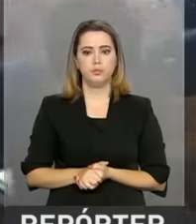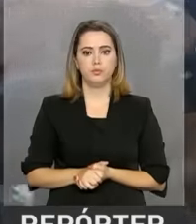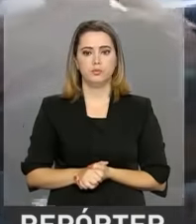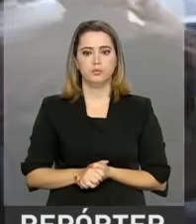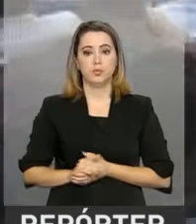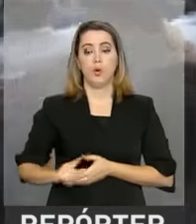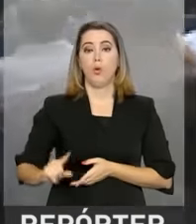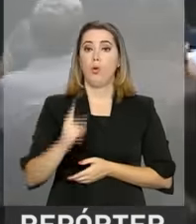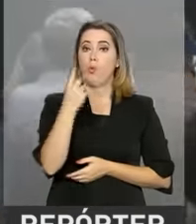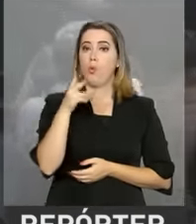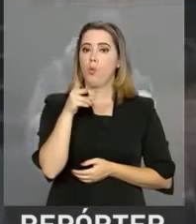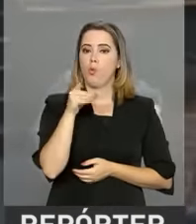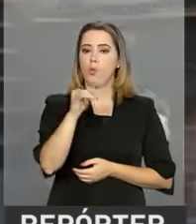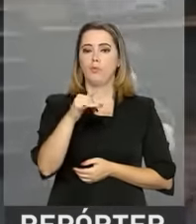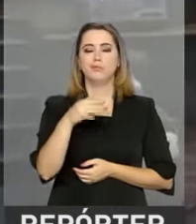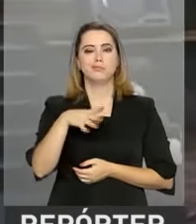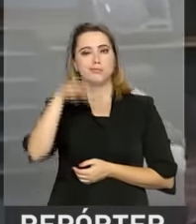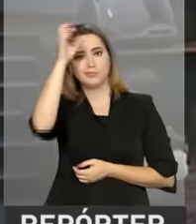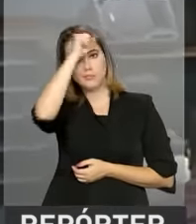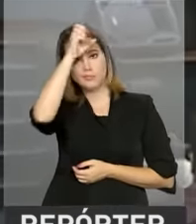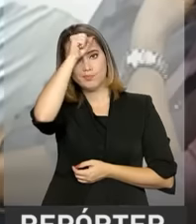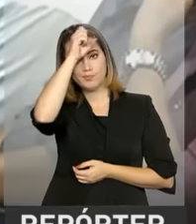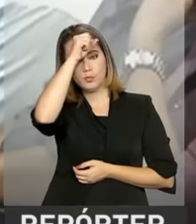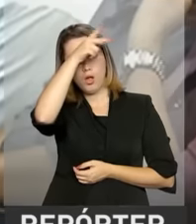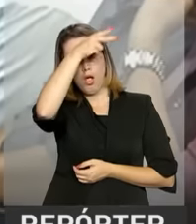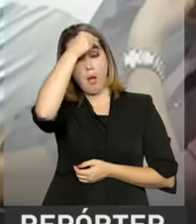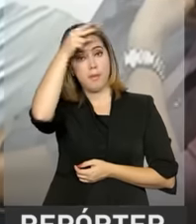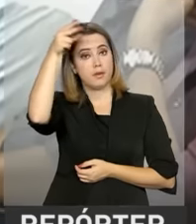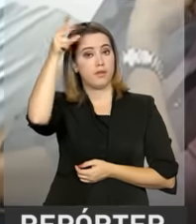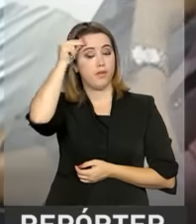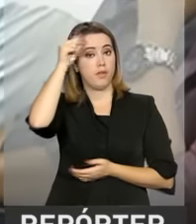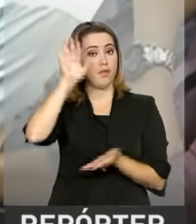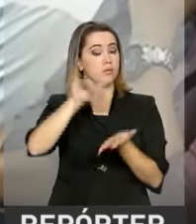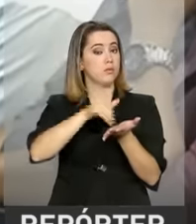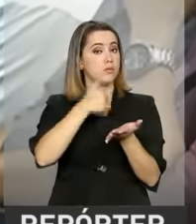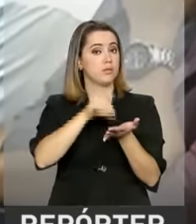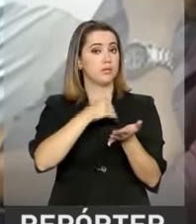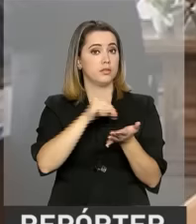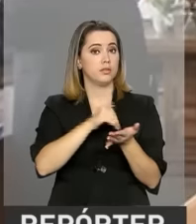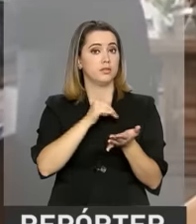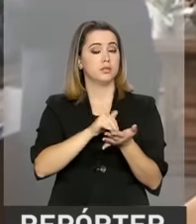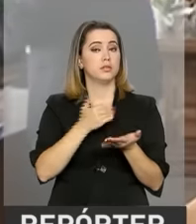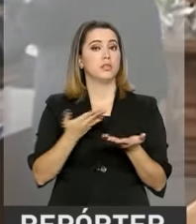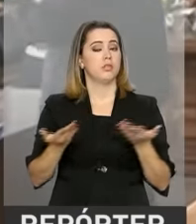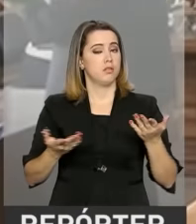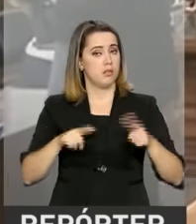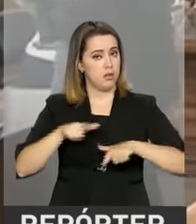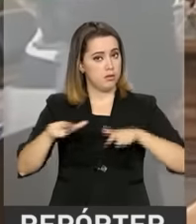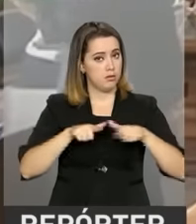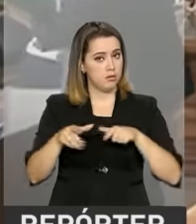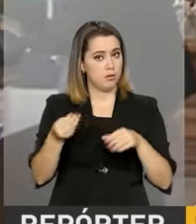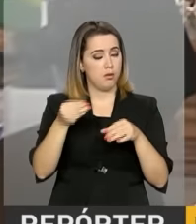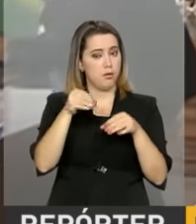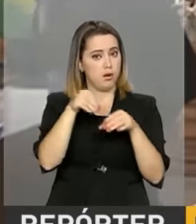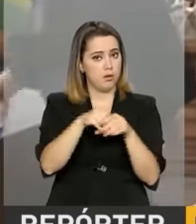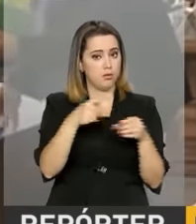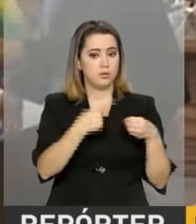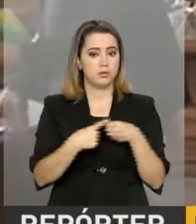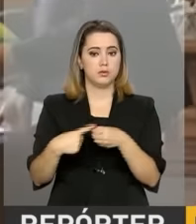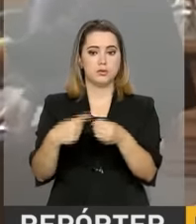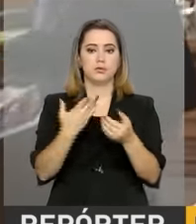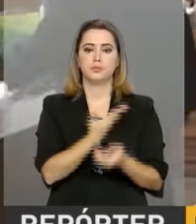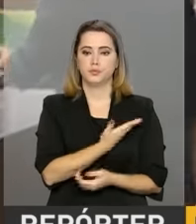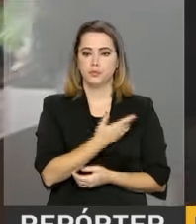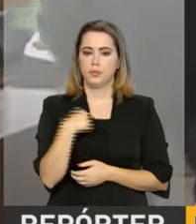Um dia de aprendizado para prefeitos, secretários e servidores municipais de todo o Brasil. Esses encontros são importantes para que nós,